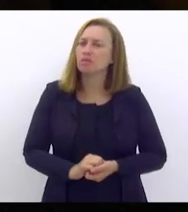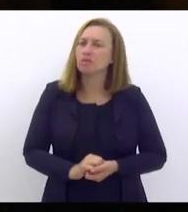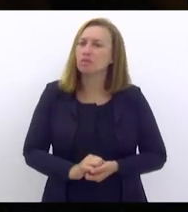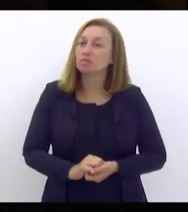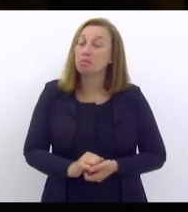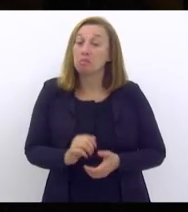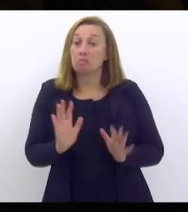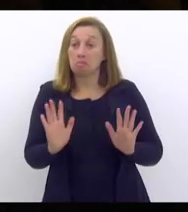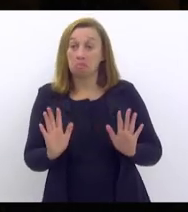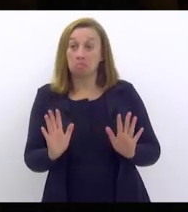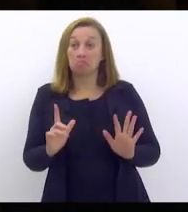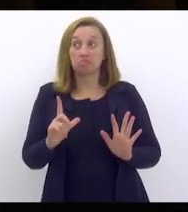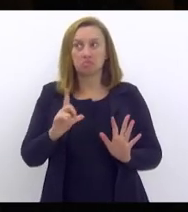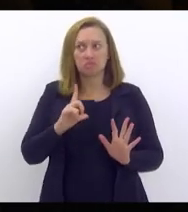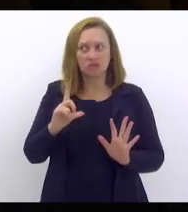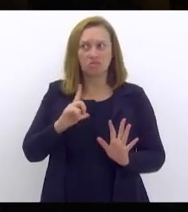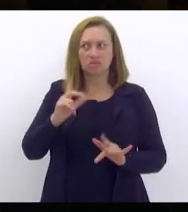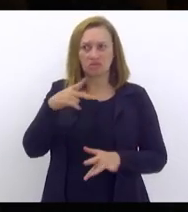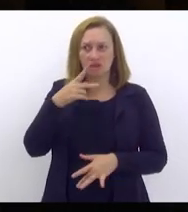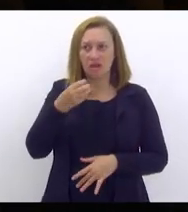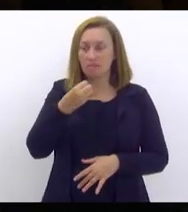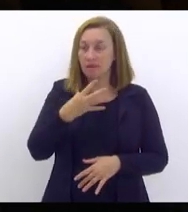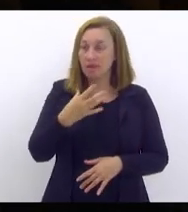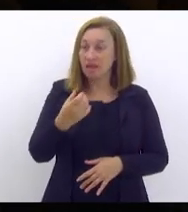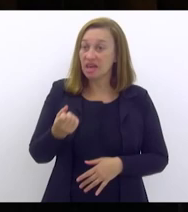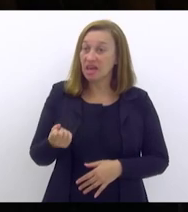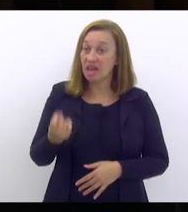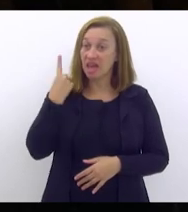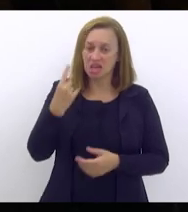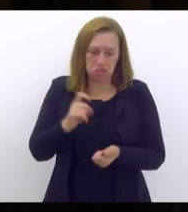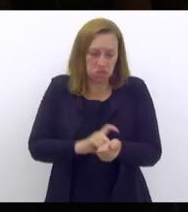que, aliás, nós temos que enfatizar bem,